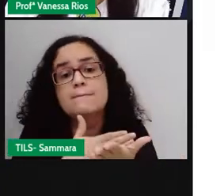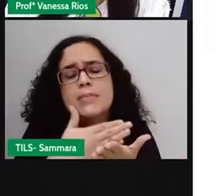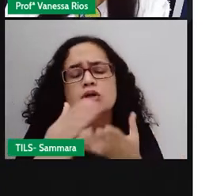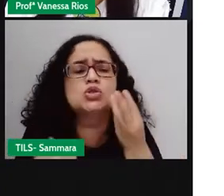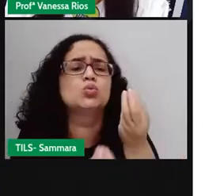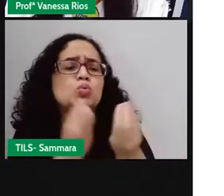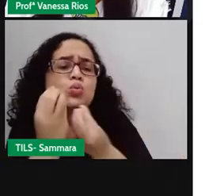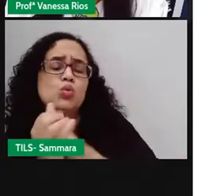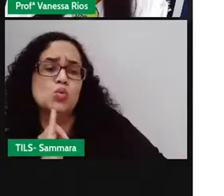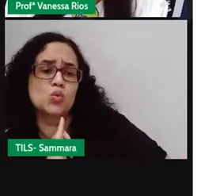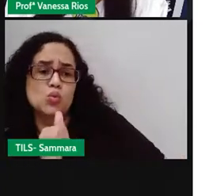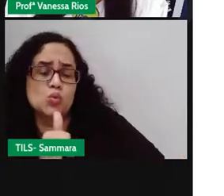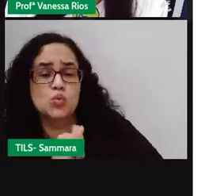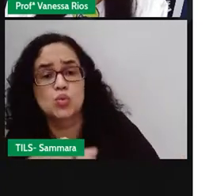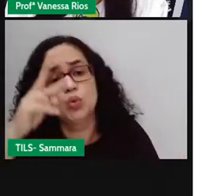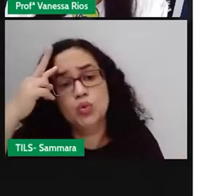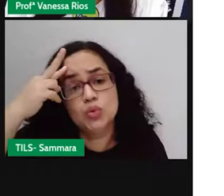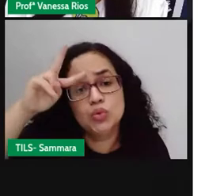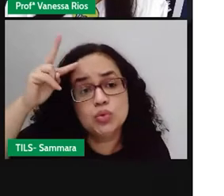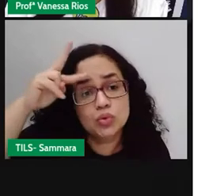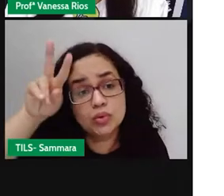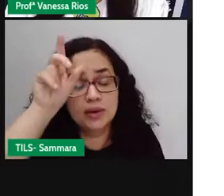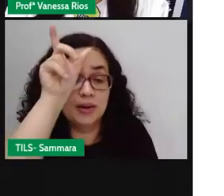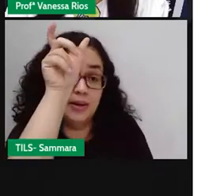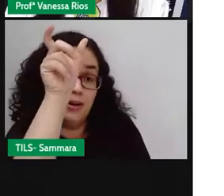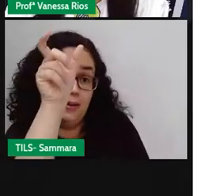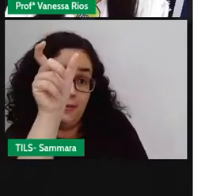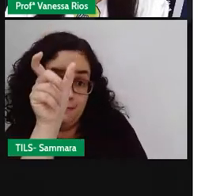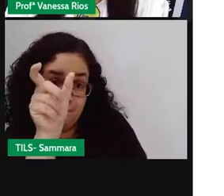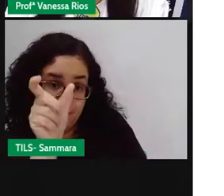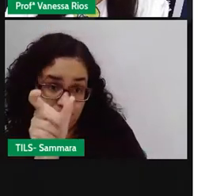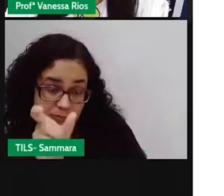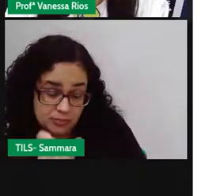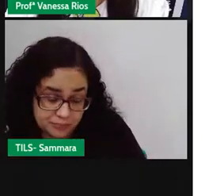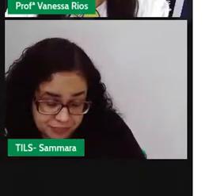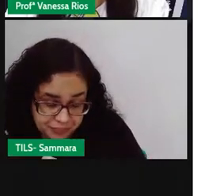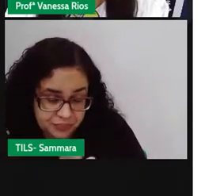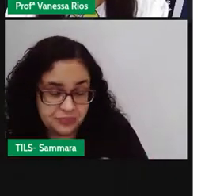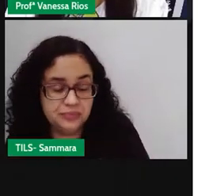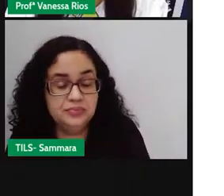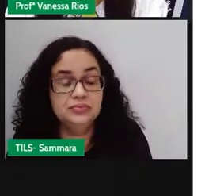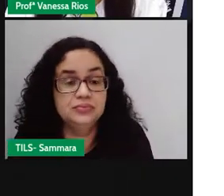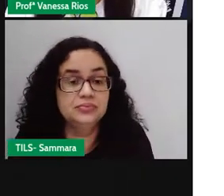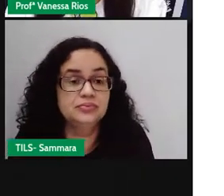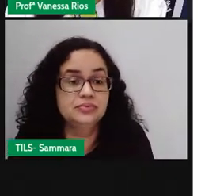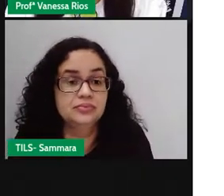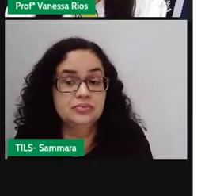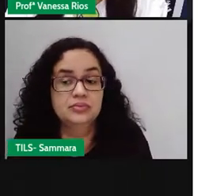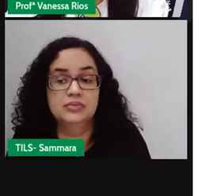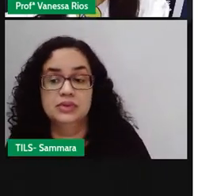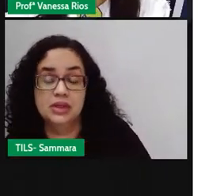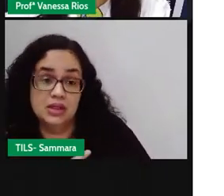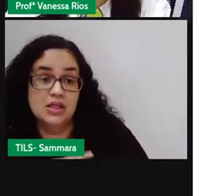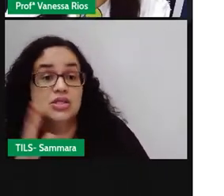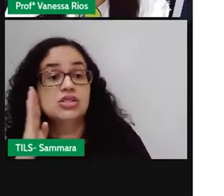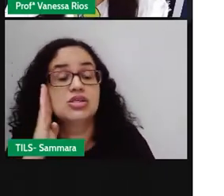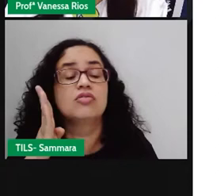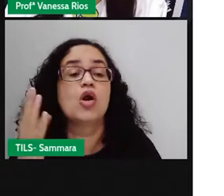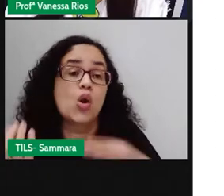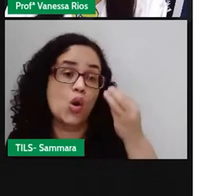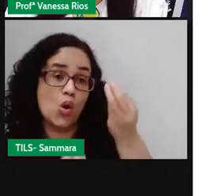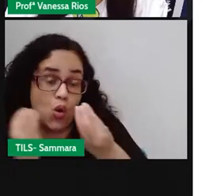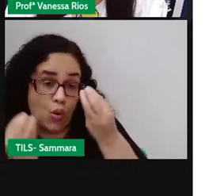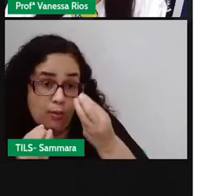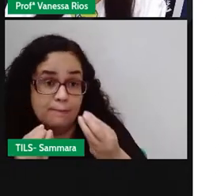é que começa a história, tem também a apresentação dos personagens, não é? Que a gente já viu como é que